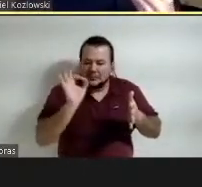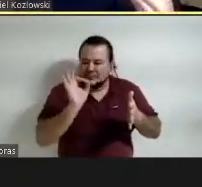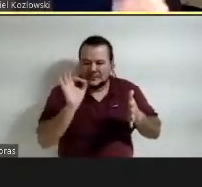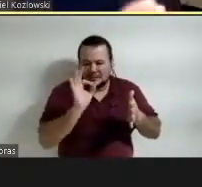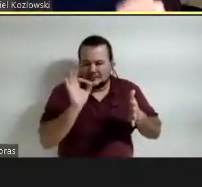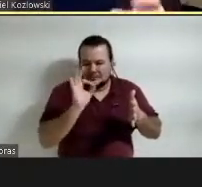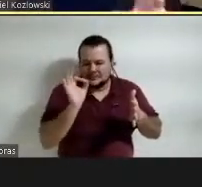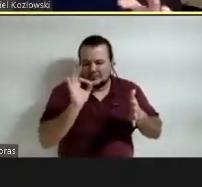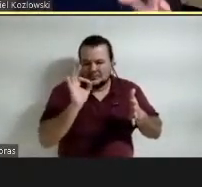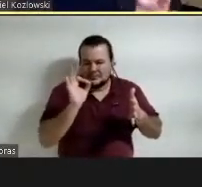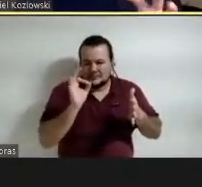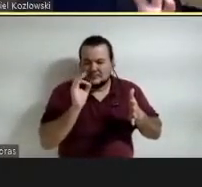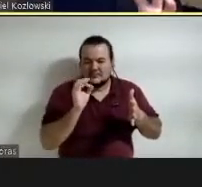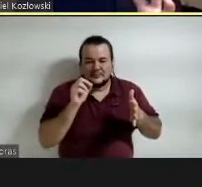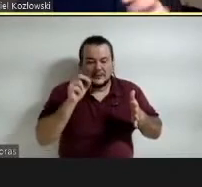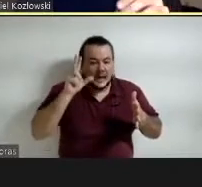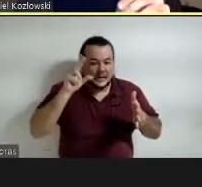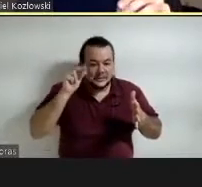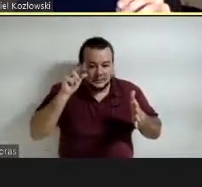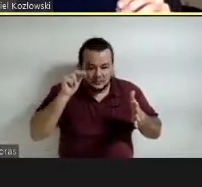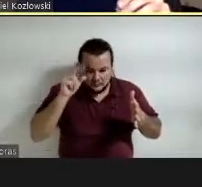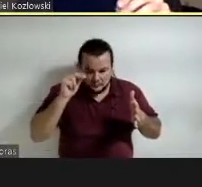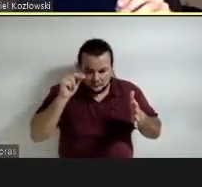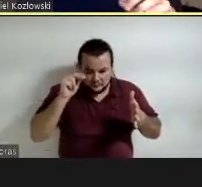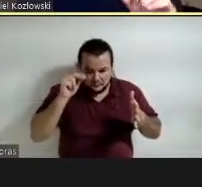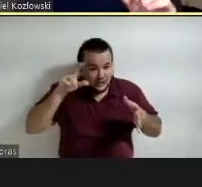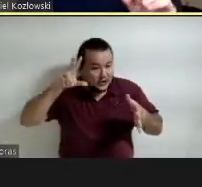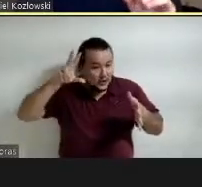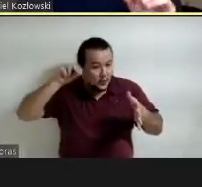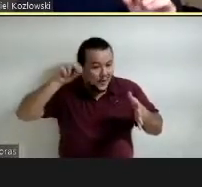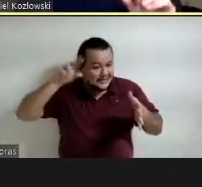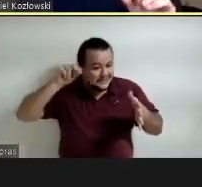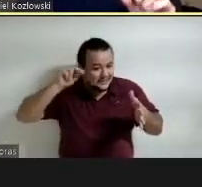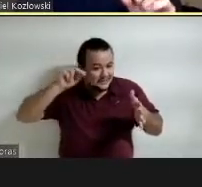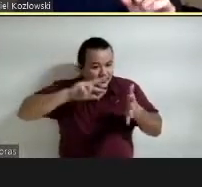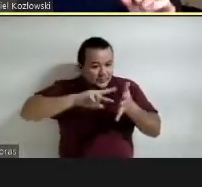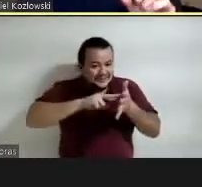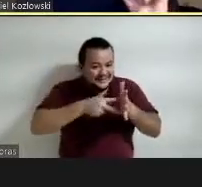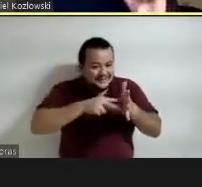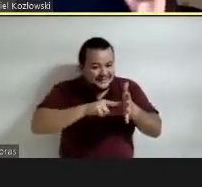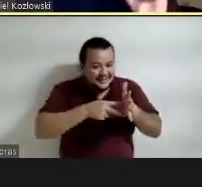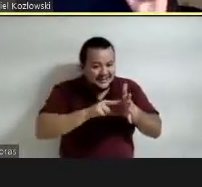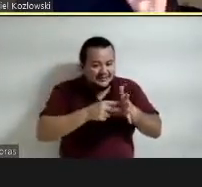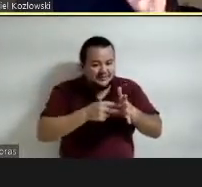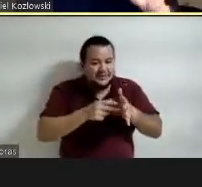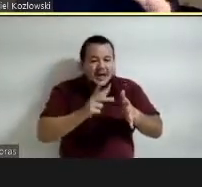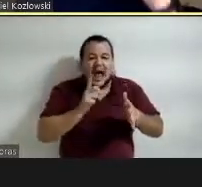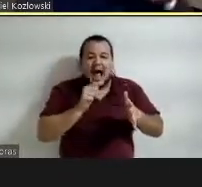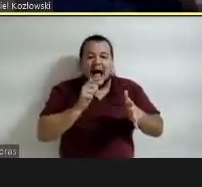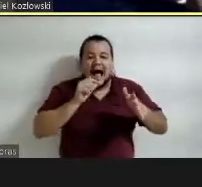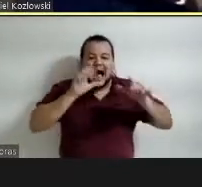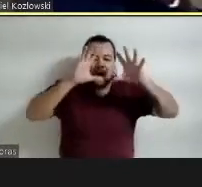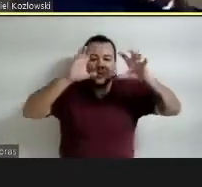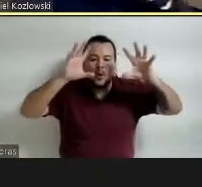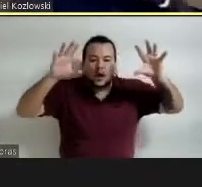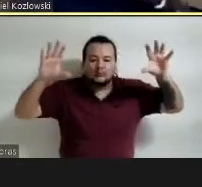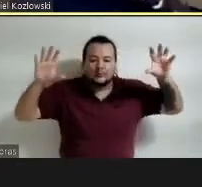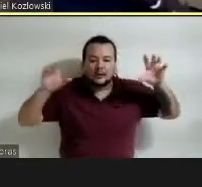à intensidade de umidade na atmosfera. Então, vocês podem ver que em cima da